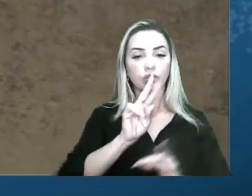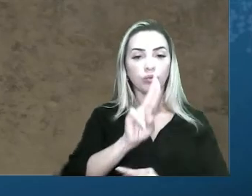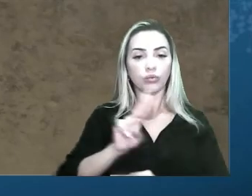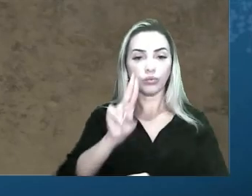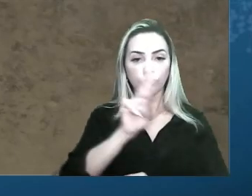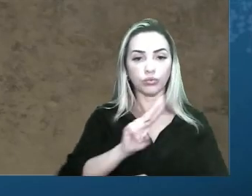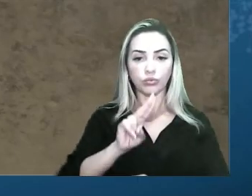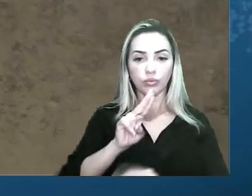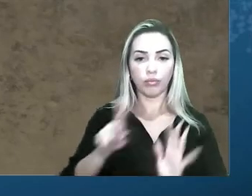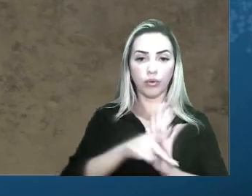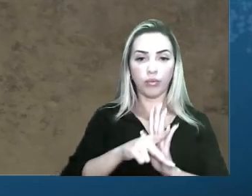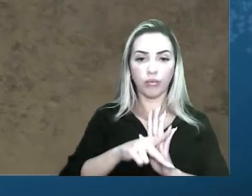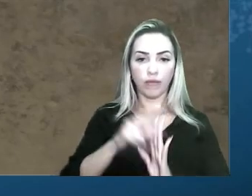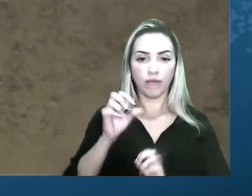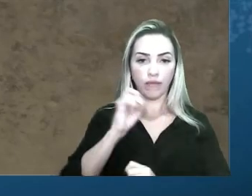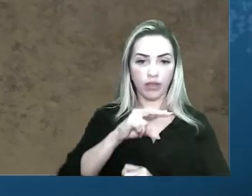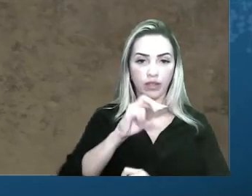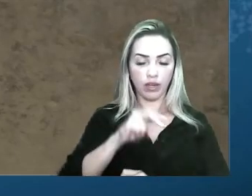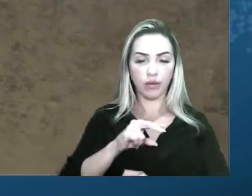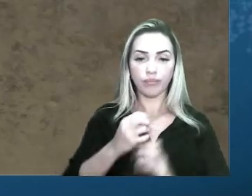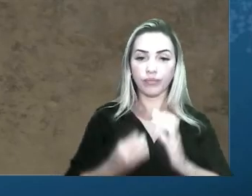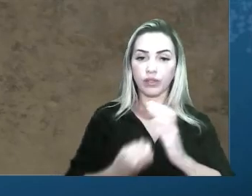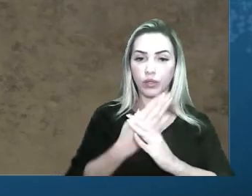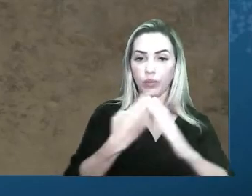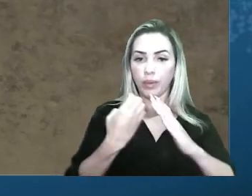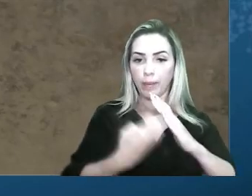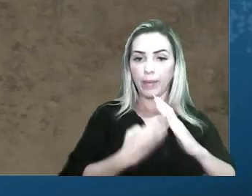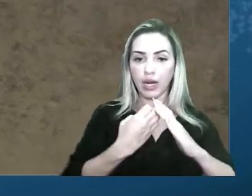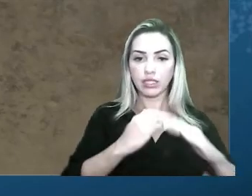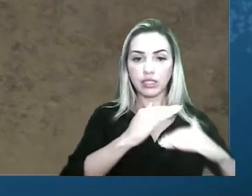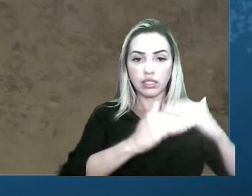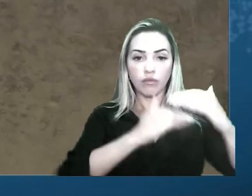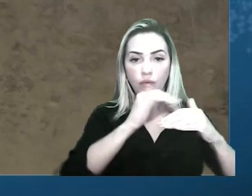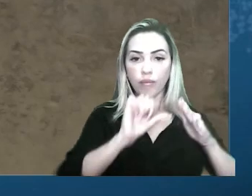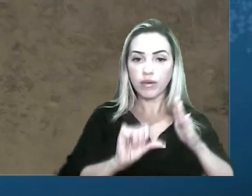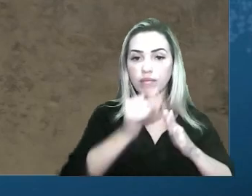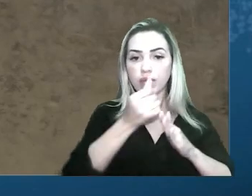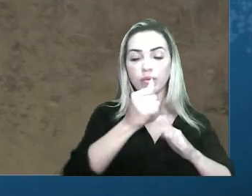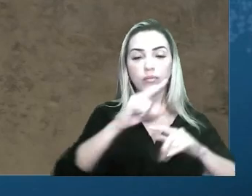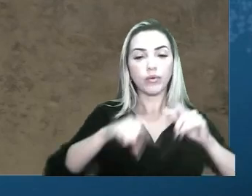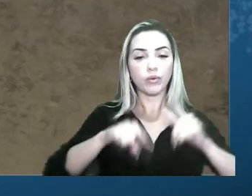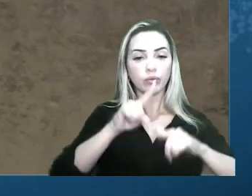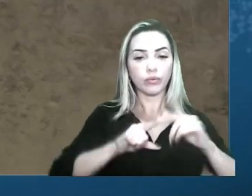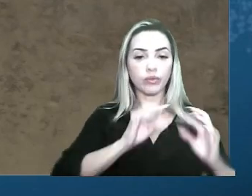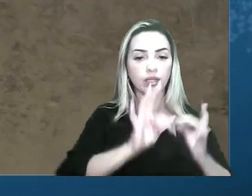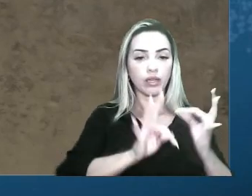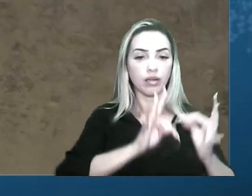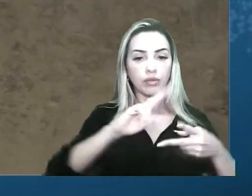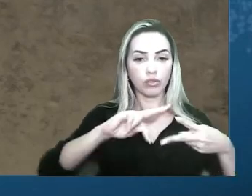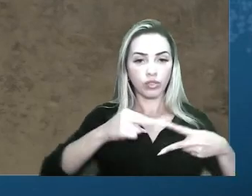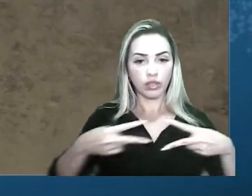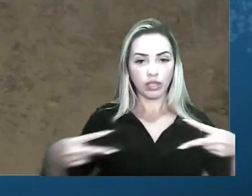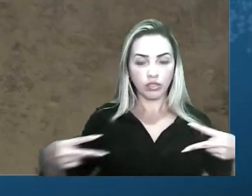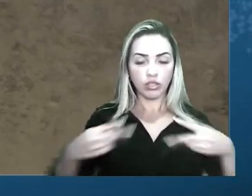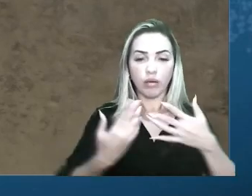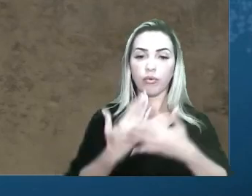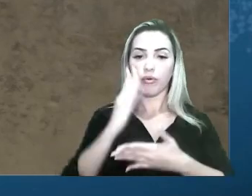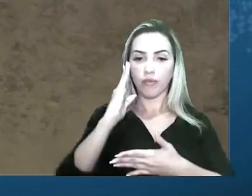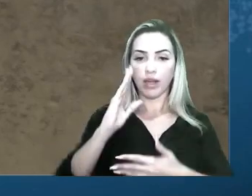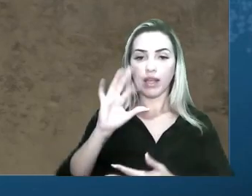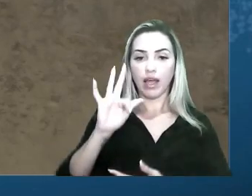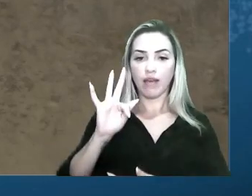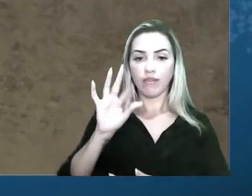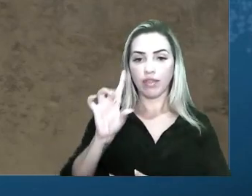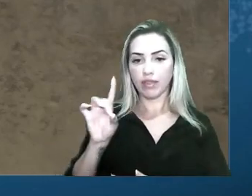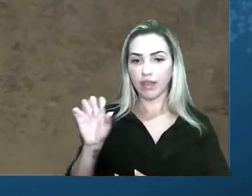lentivirais. Fundou a empresa que desenvolveu o primeiro produto de terapia genética aprovada pela FDA